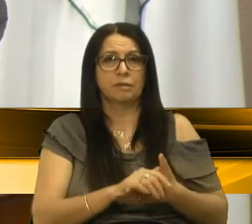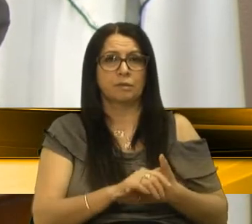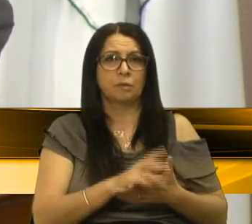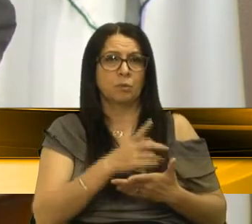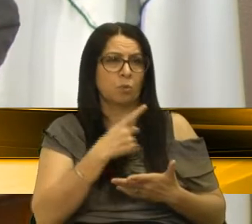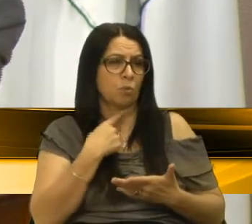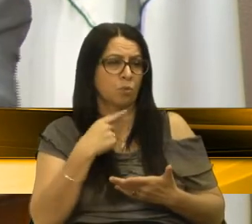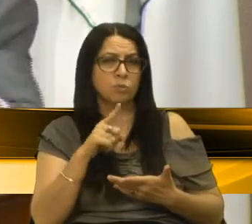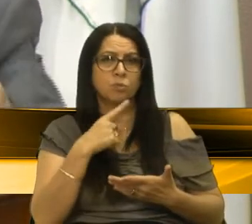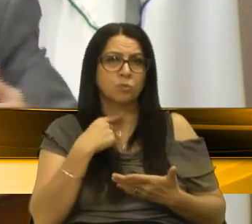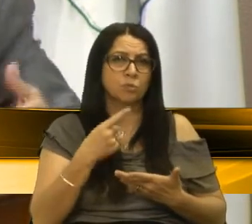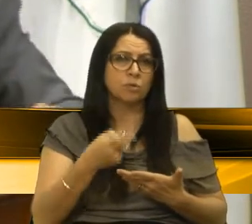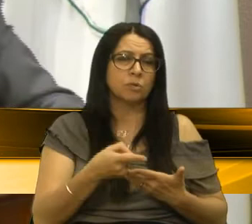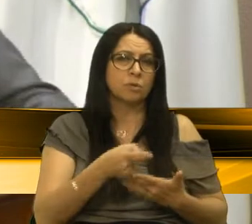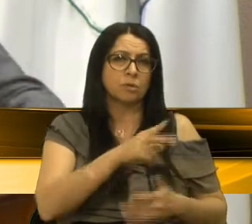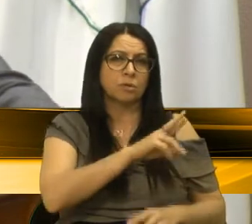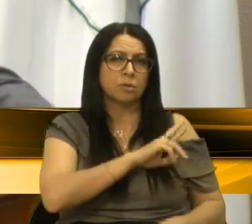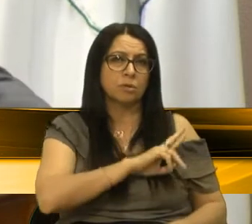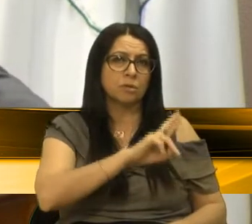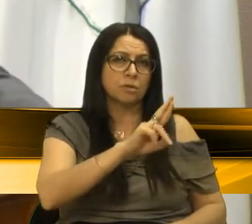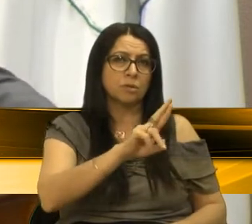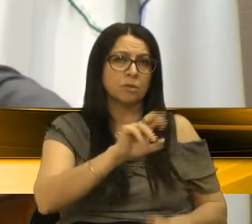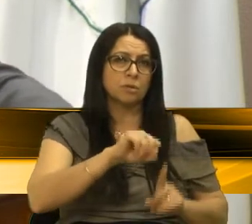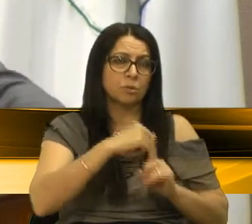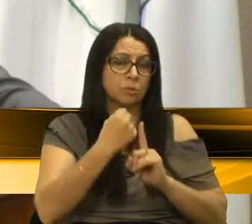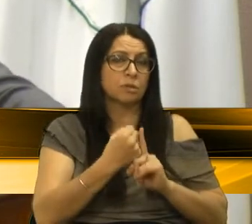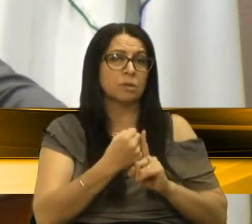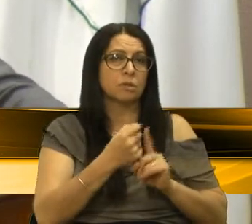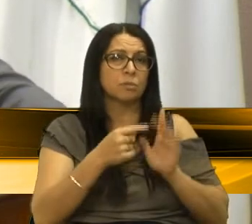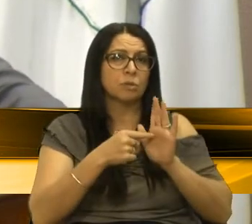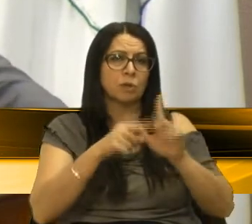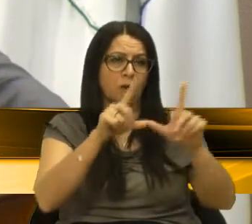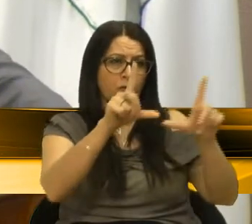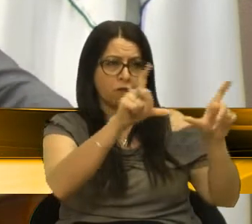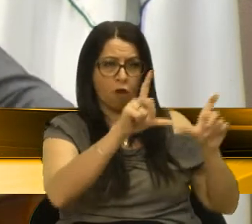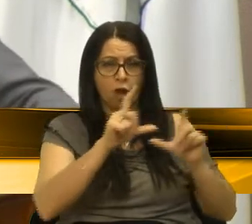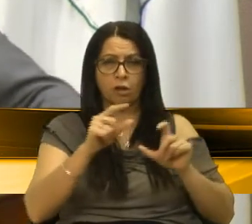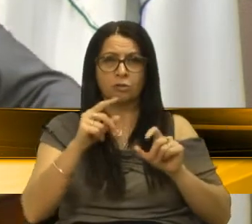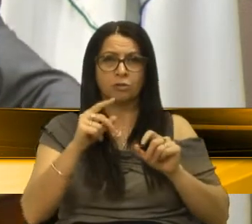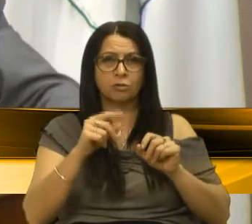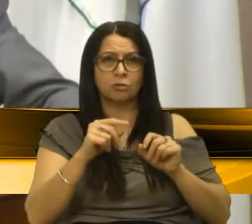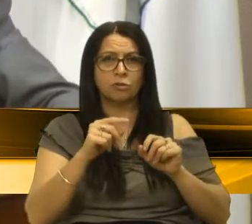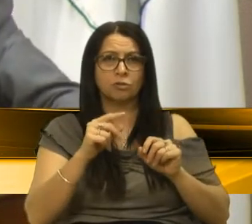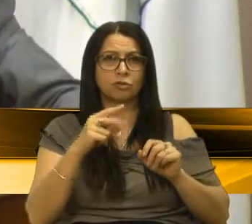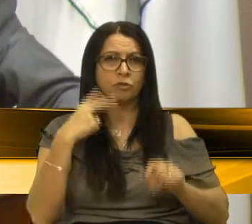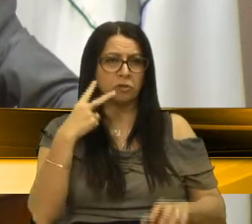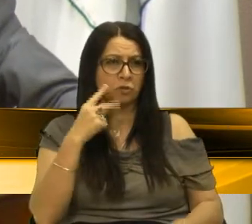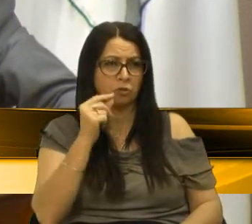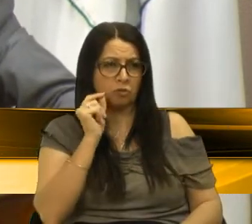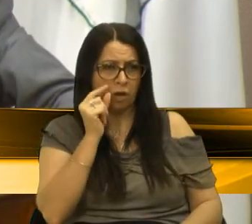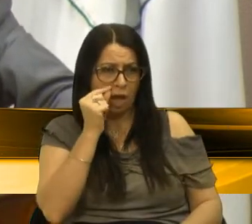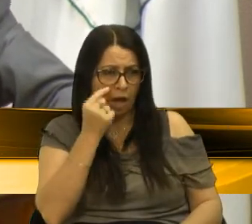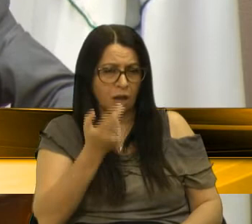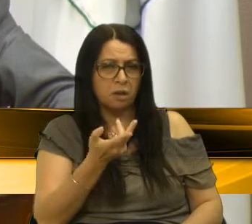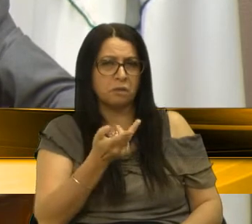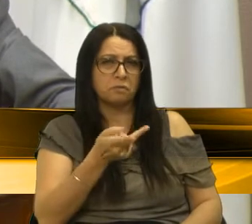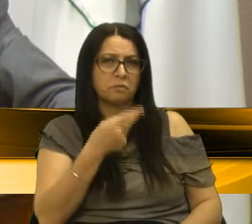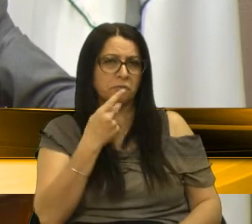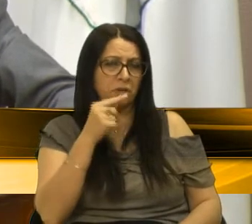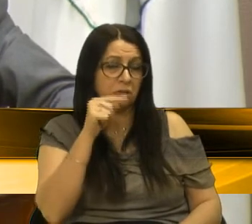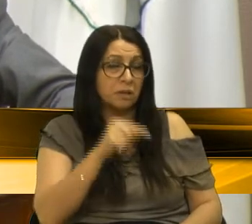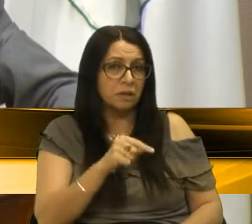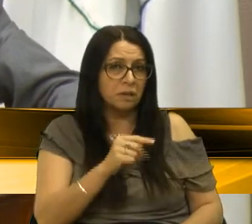não goste, aqui tem a representação da sociedade, exibir foto de vereador com rato, insinuando que